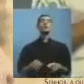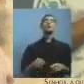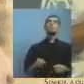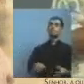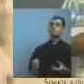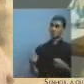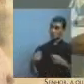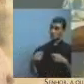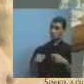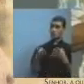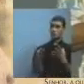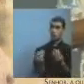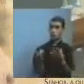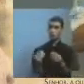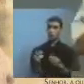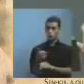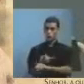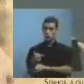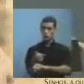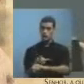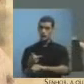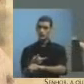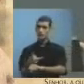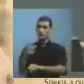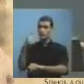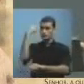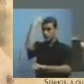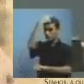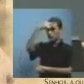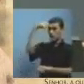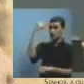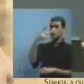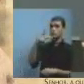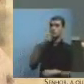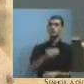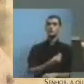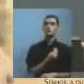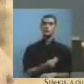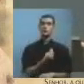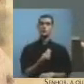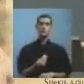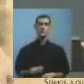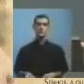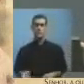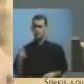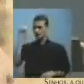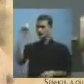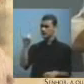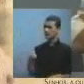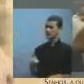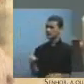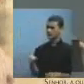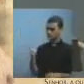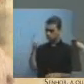vida, na hora que eu critico o meu irmão, na hora que me falta caridade, na hora que a impureza sobe a minha cabeça, será possível que